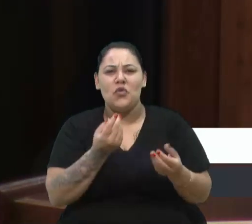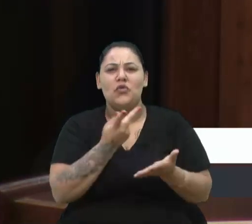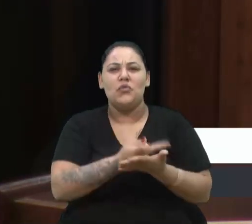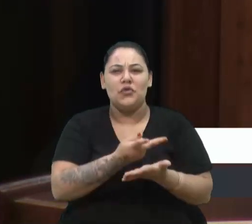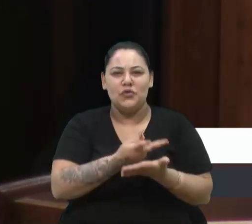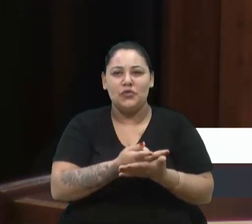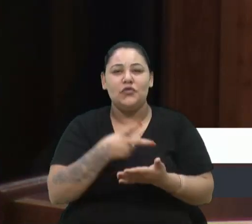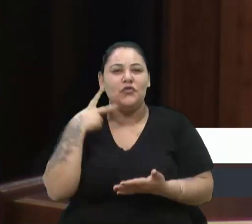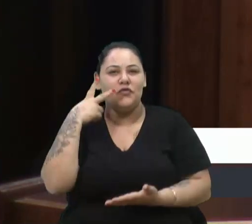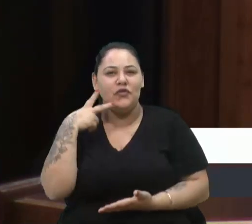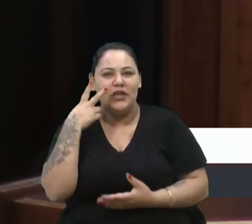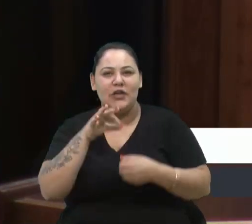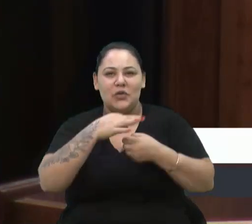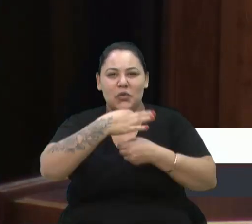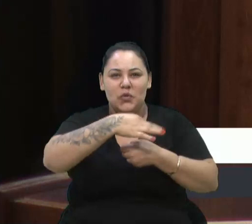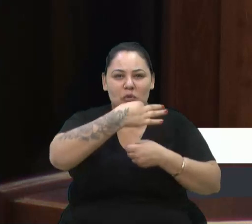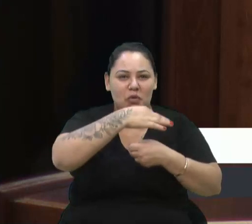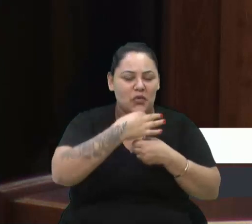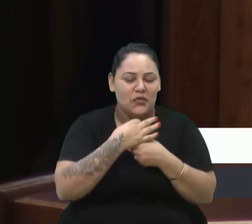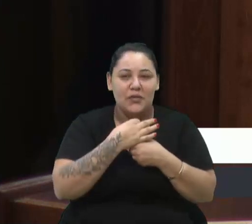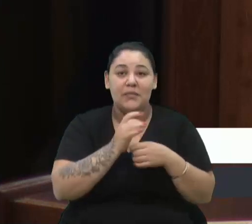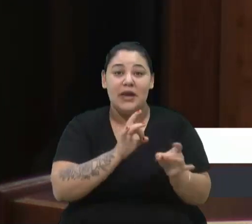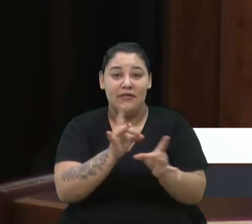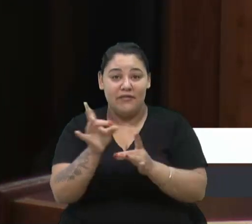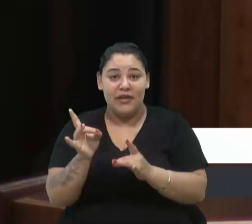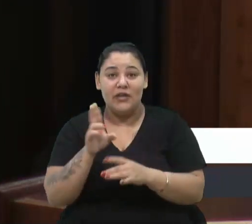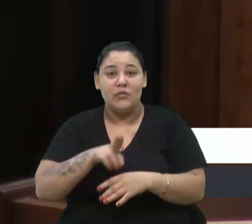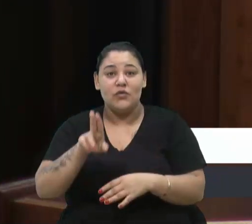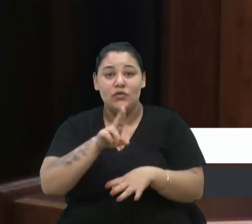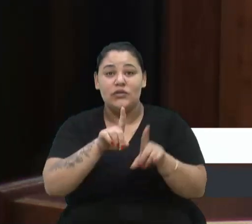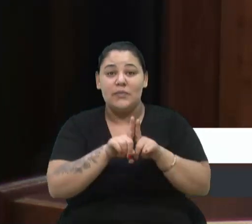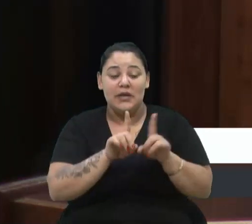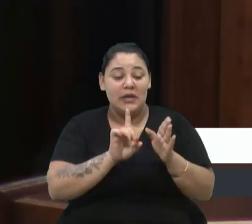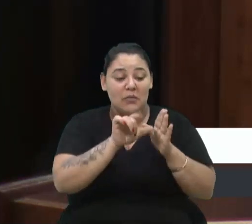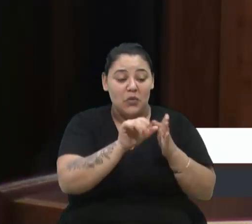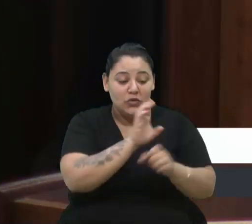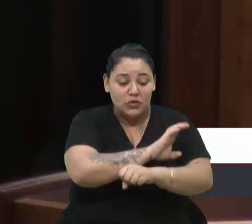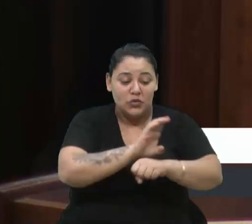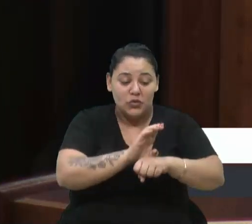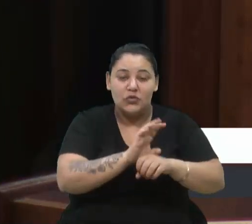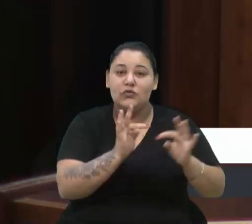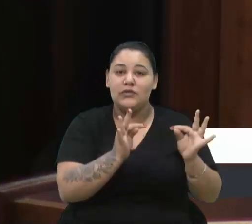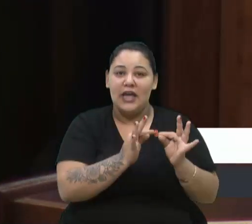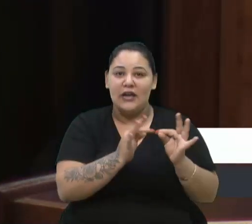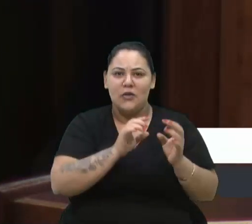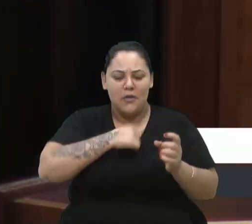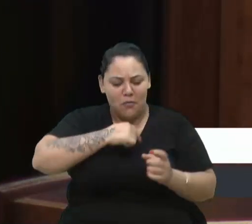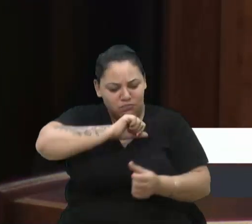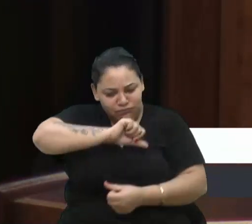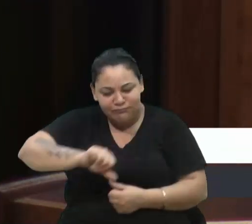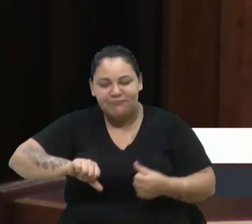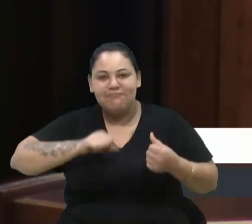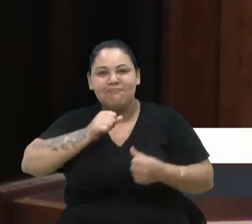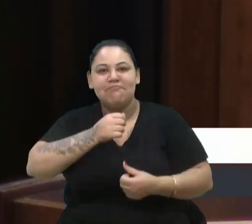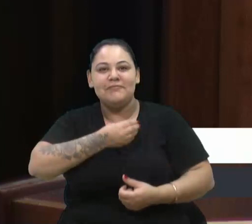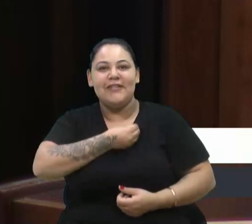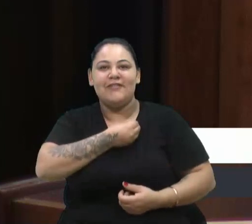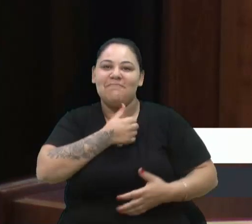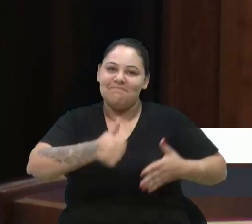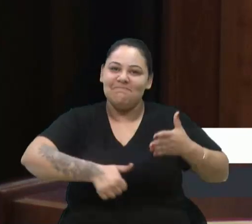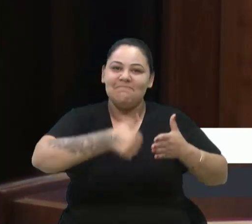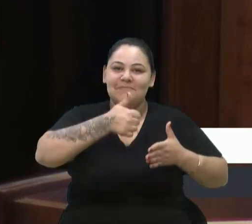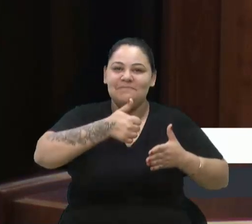venda quanto para o consumo posso dizer que a partir do curso técnico em Agropecuária me transformei para melhor